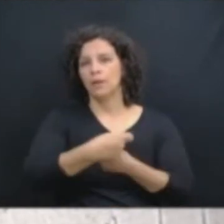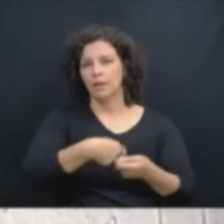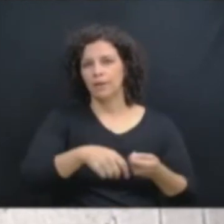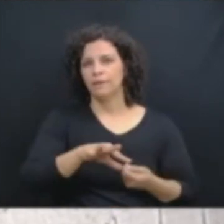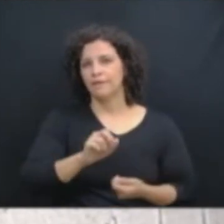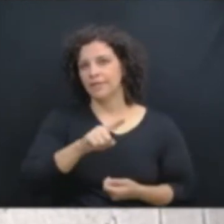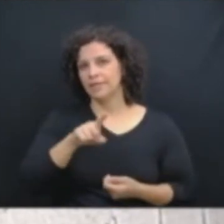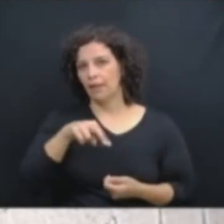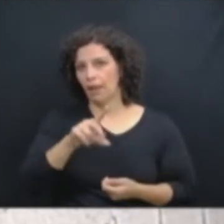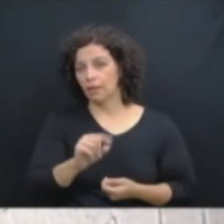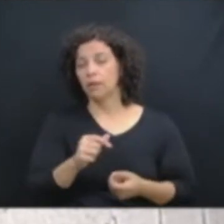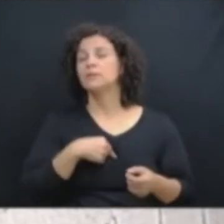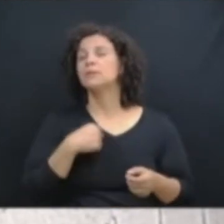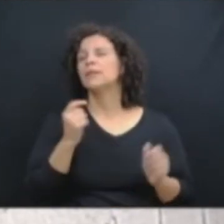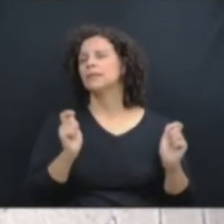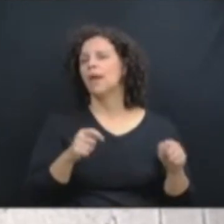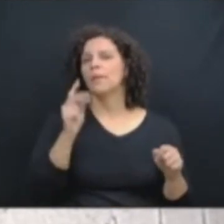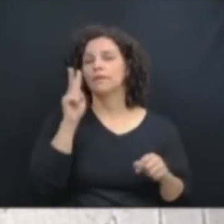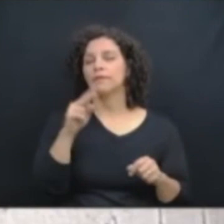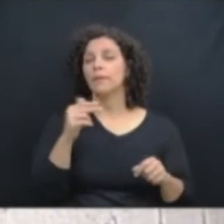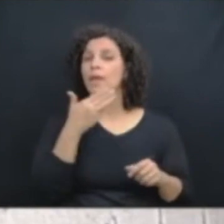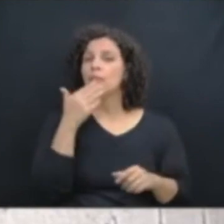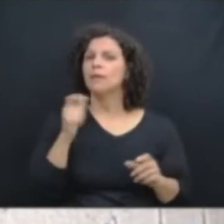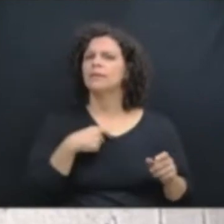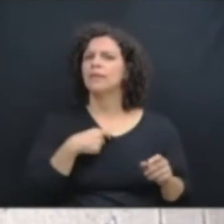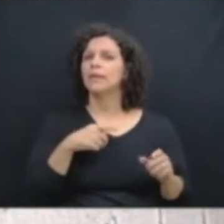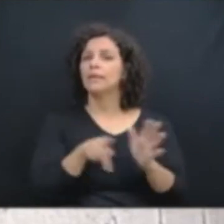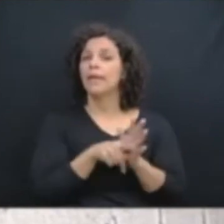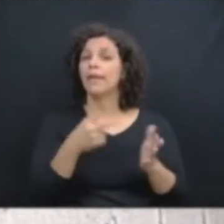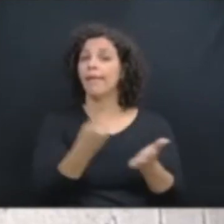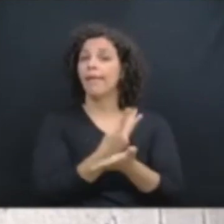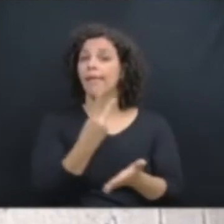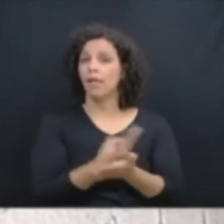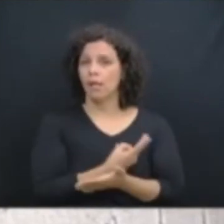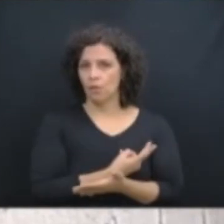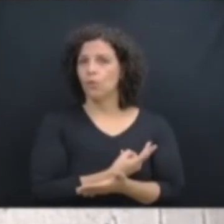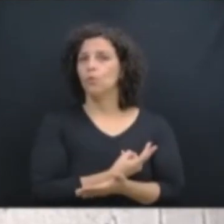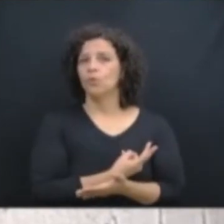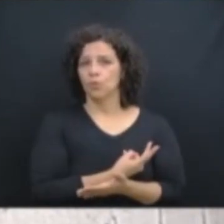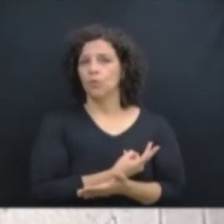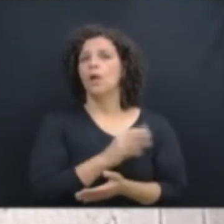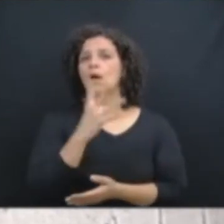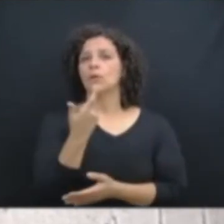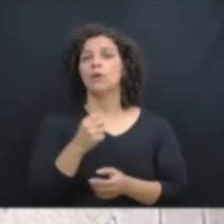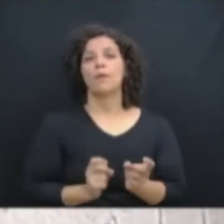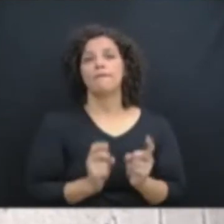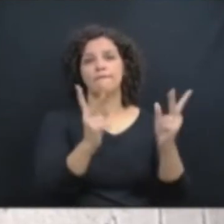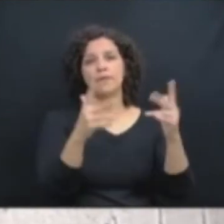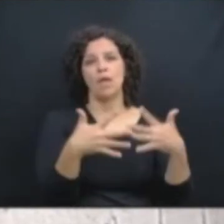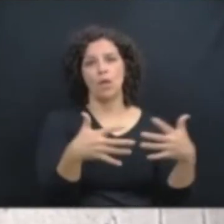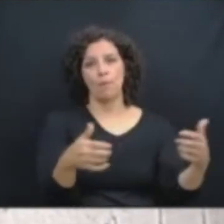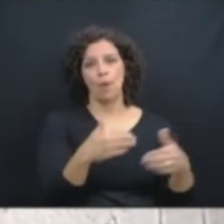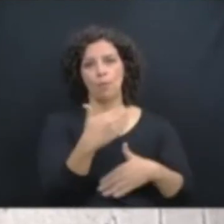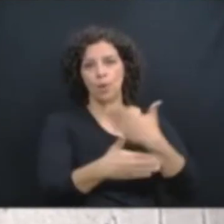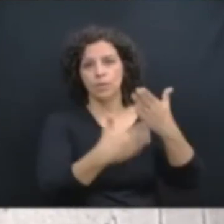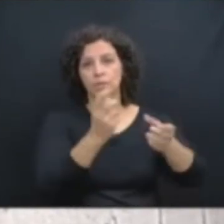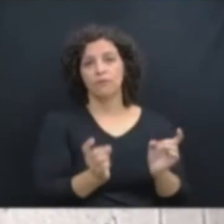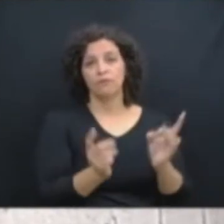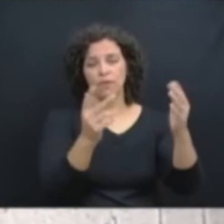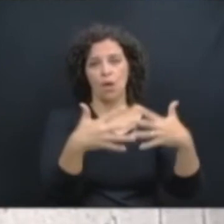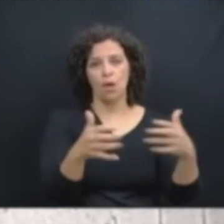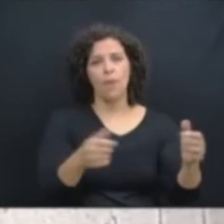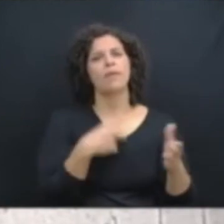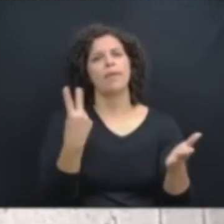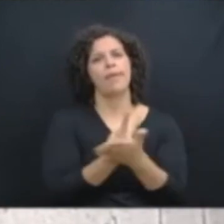sobre possíveis, ou melhor, sobre infrações cometidas na venda da Copel, no processo de venda da